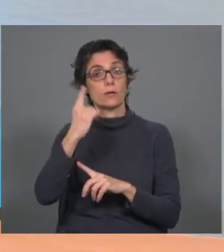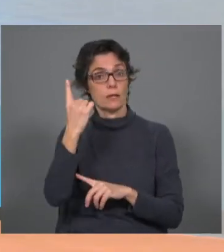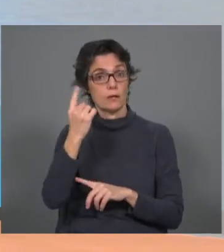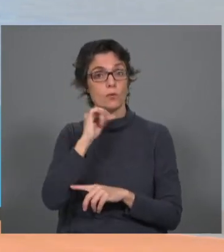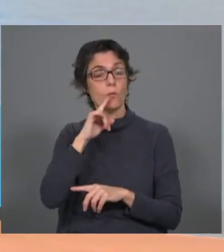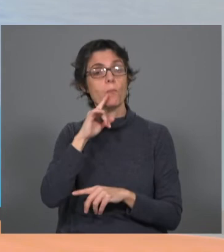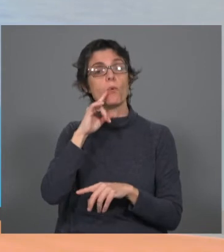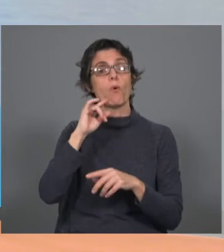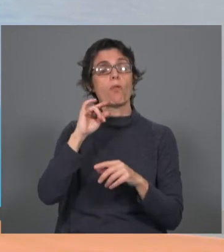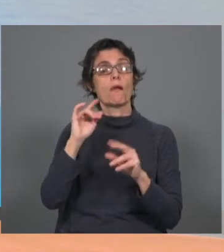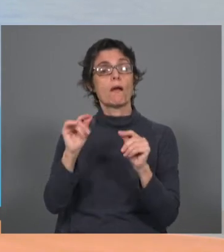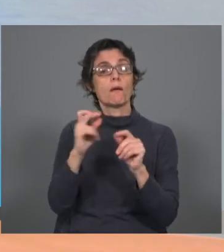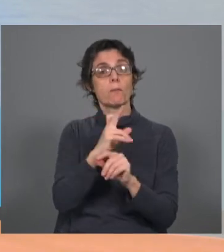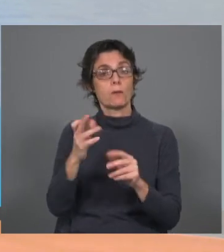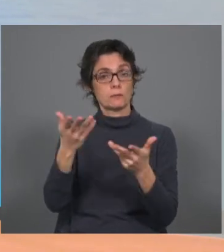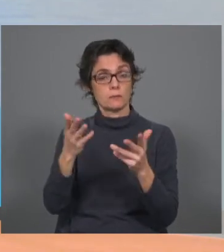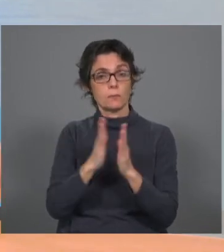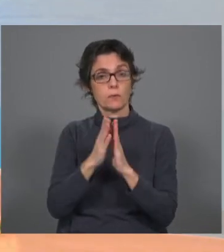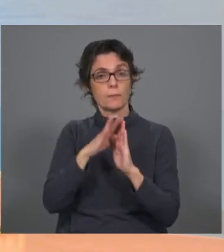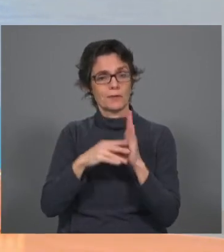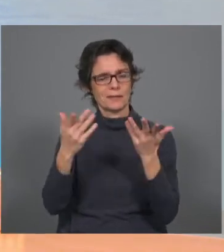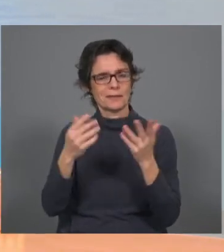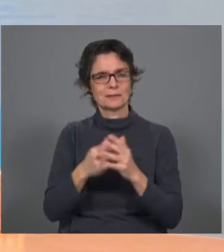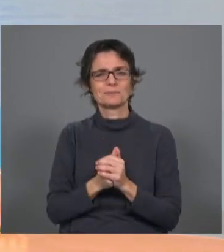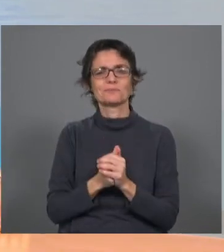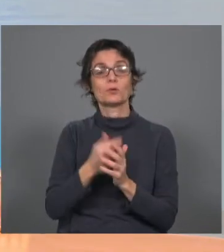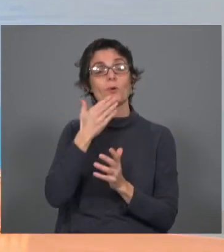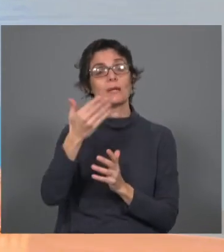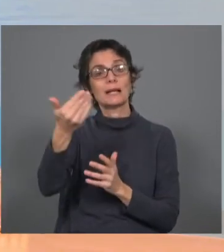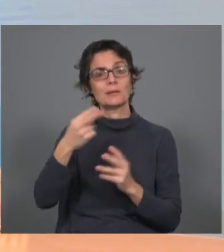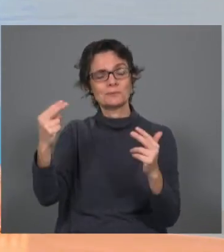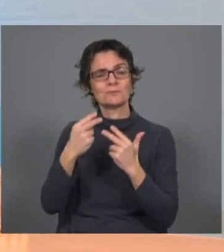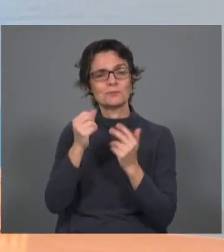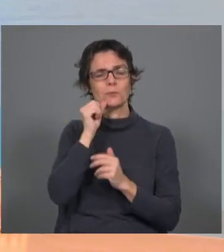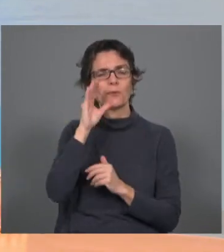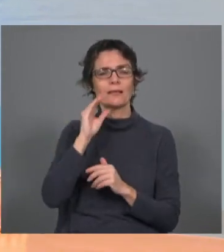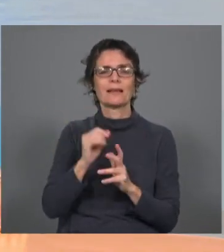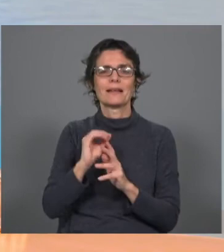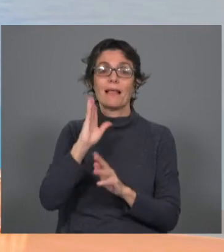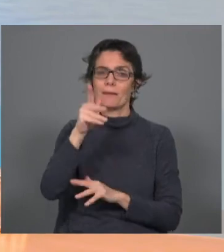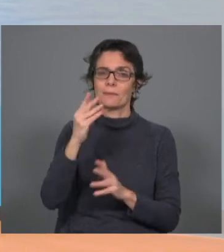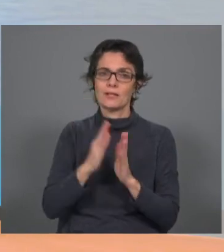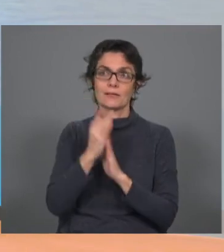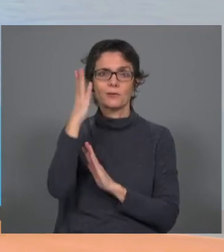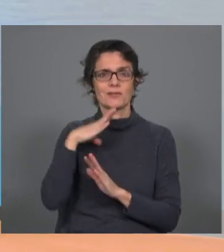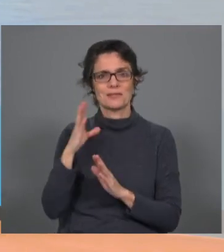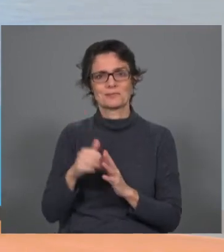acompanhe a edição rádio do programa Eclésia. Obrigado por ter estado connosco, tenha uma boa tarde e até amanhã, se Deus quiser.